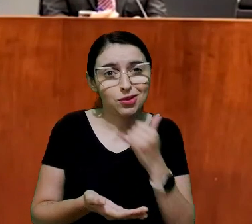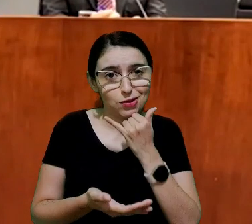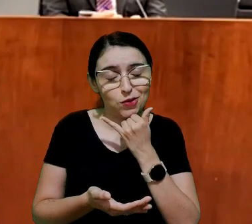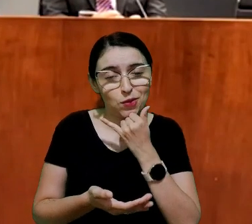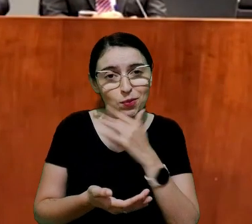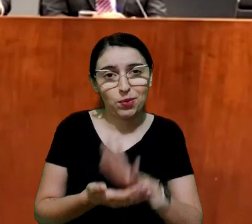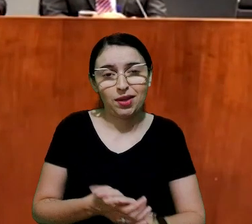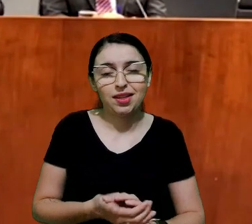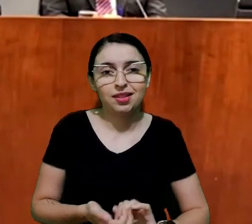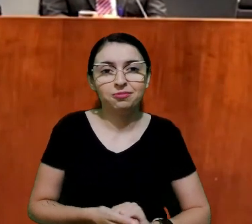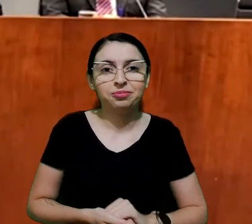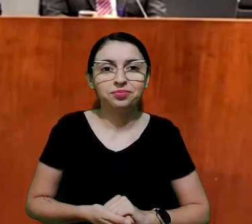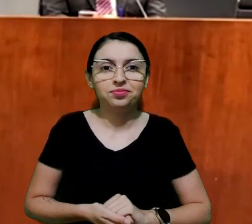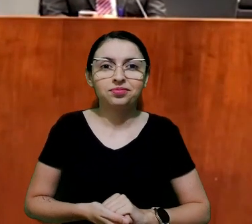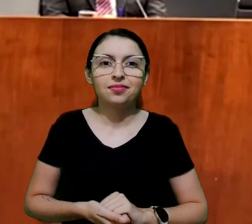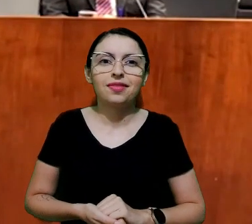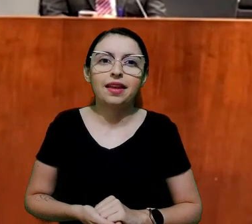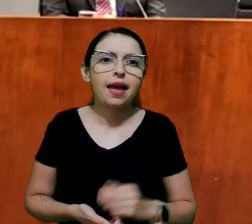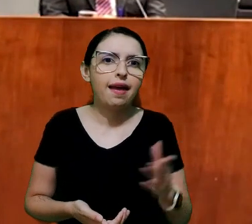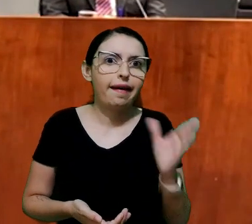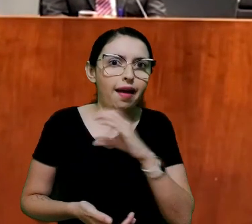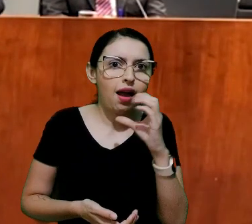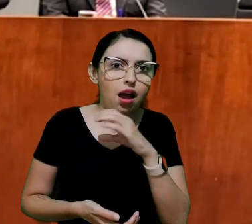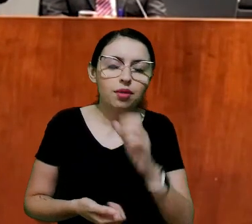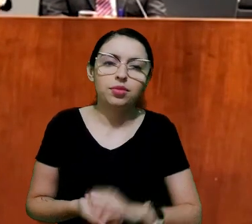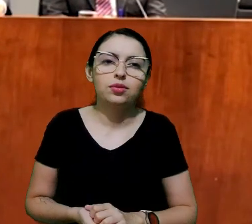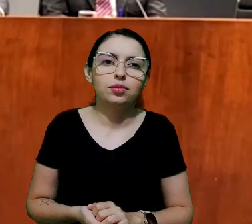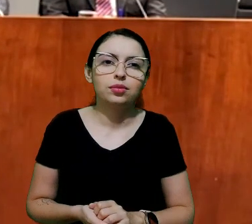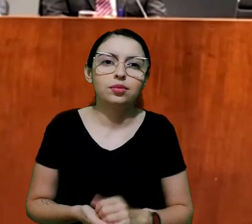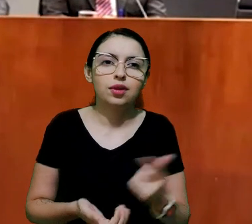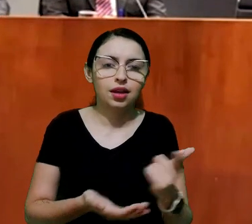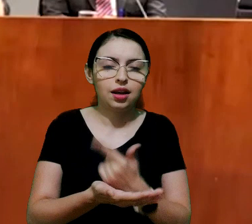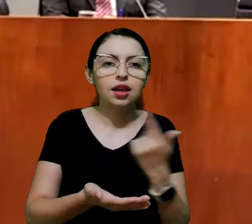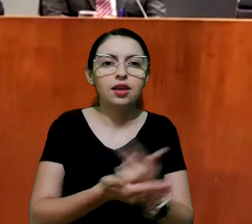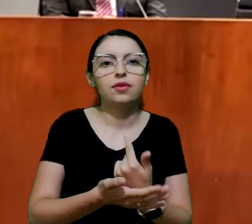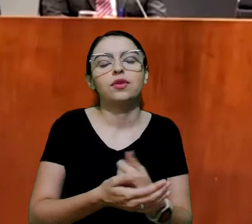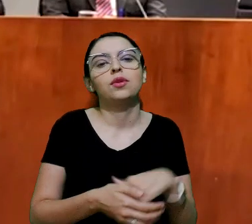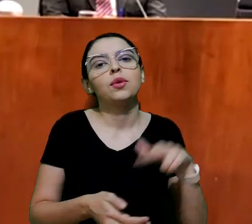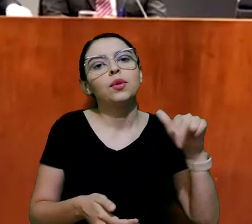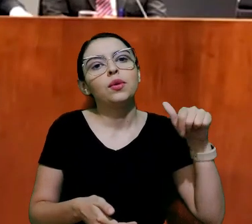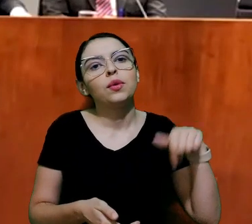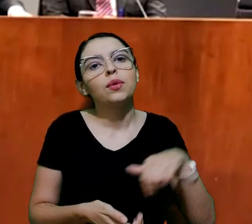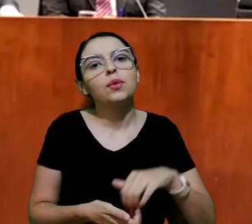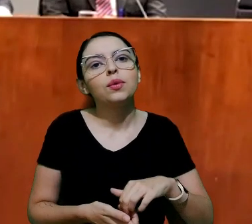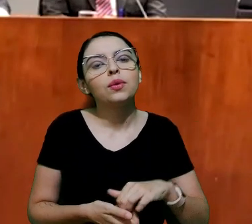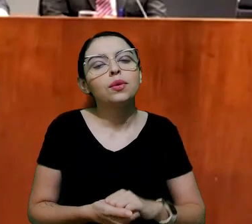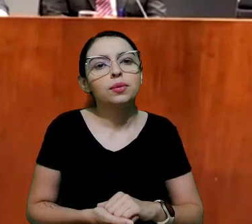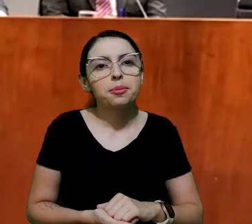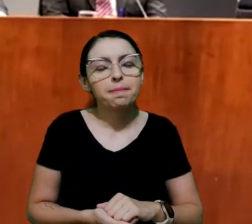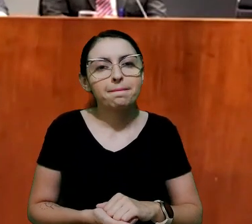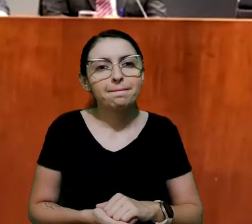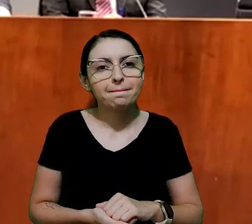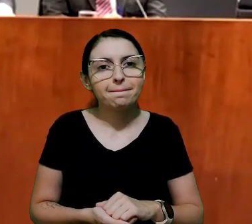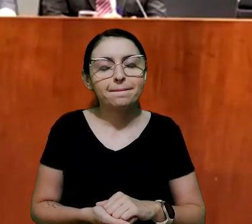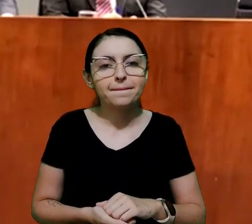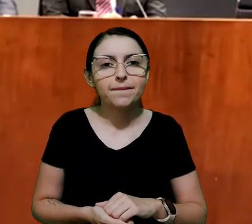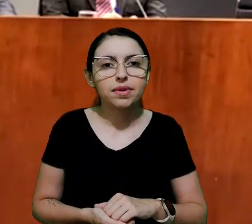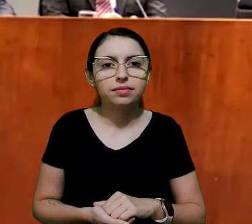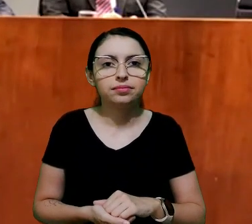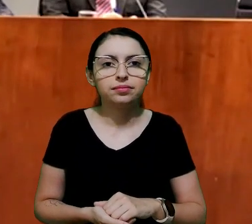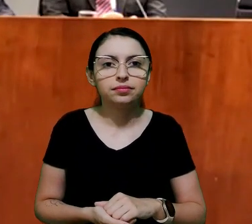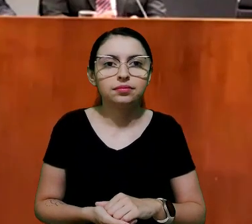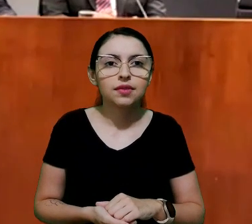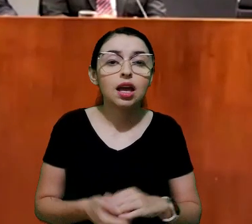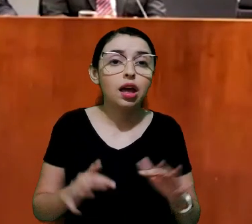Foi automático. O livro é do professor Nelson Neri Júnior e da professora Maria Carolina Neri, mas é